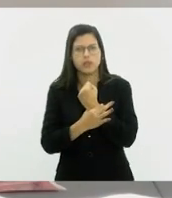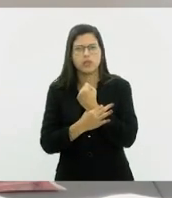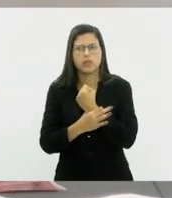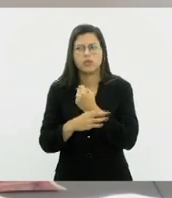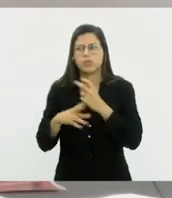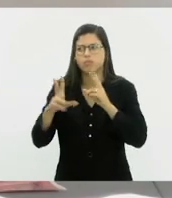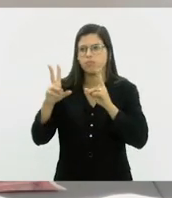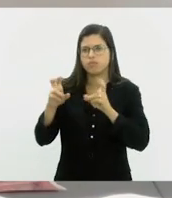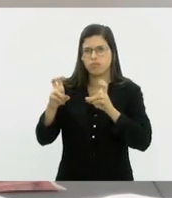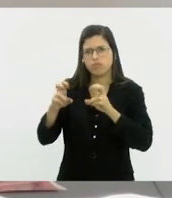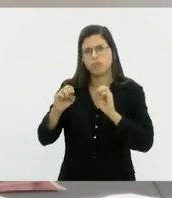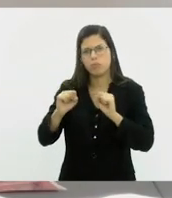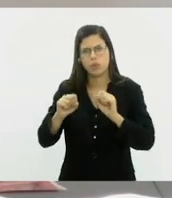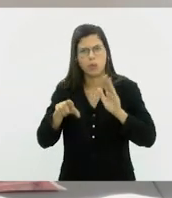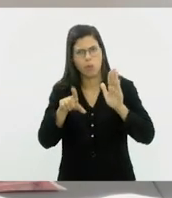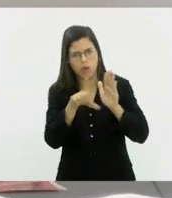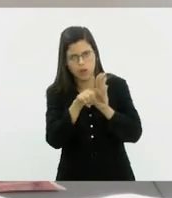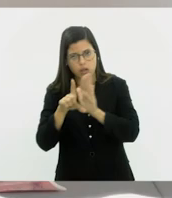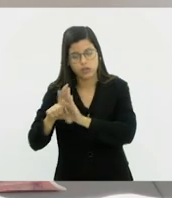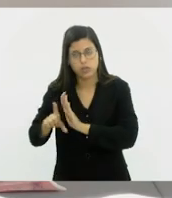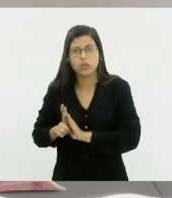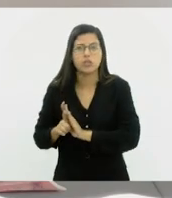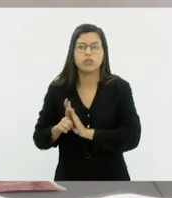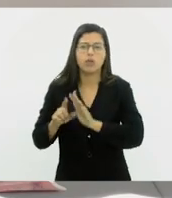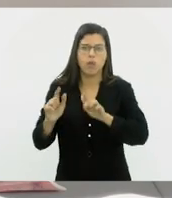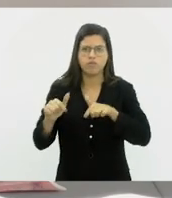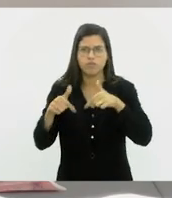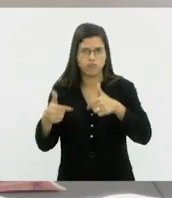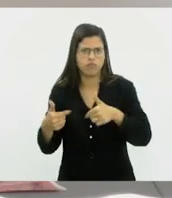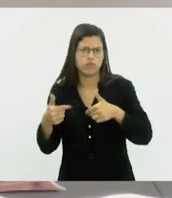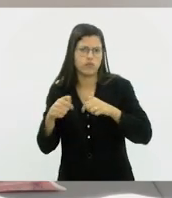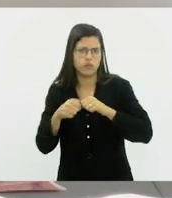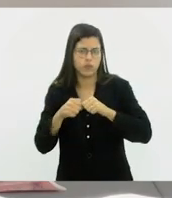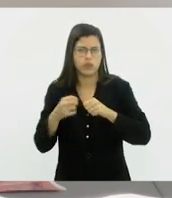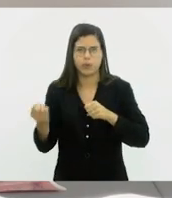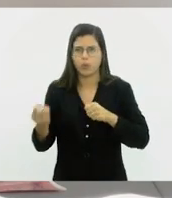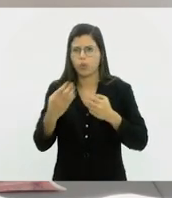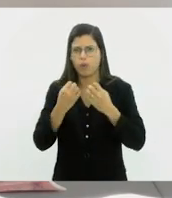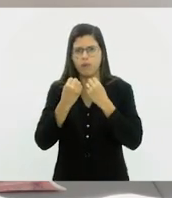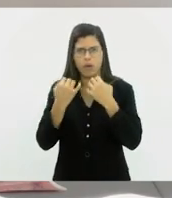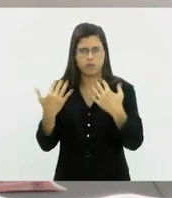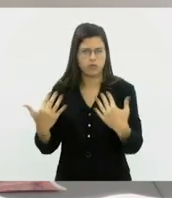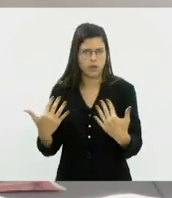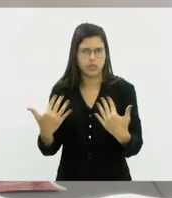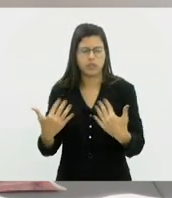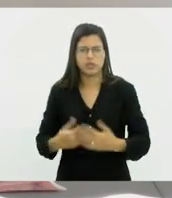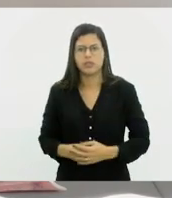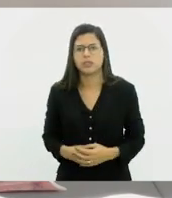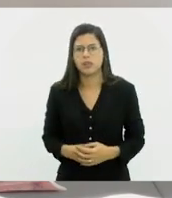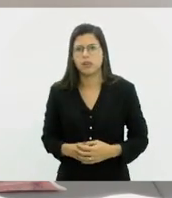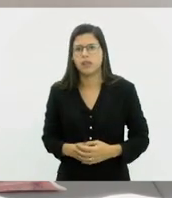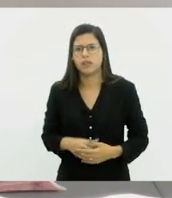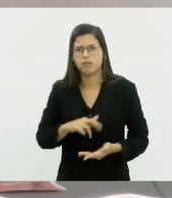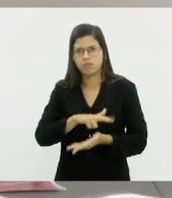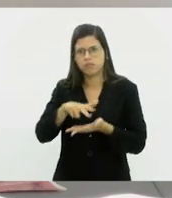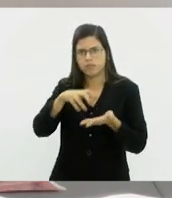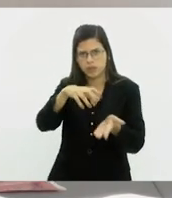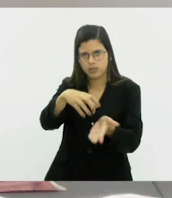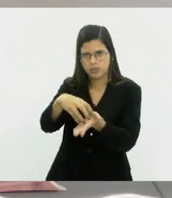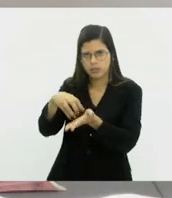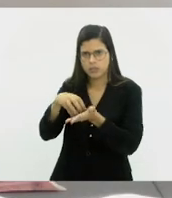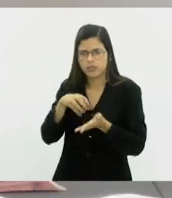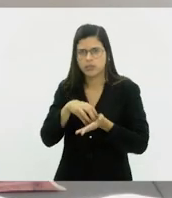legislar legislamos e vamos fazer sempre novas audiências que muitas vezes esses centros são